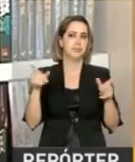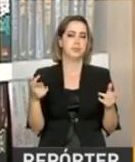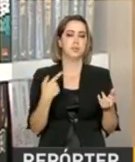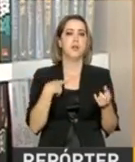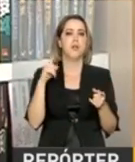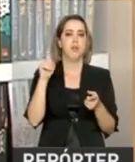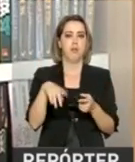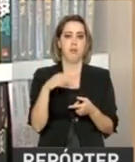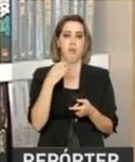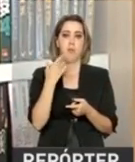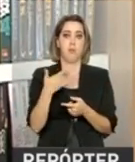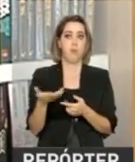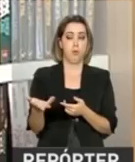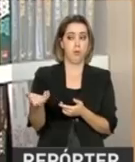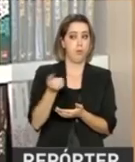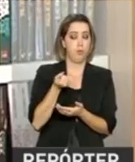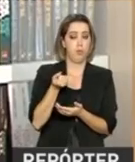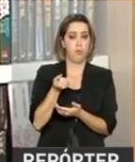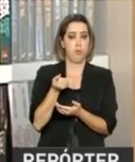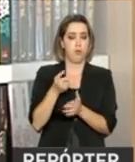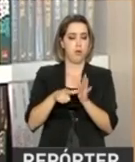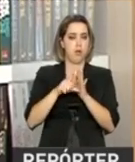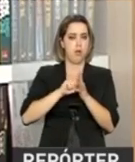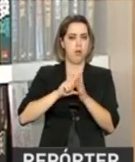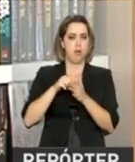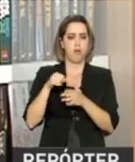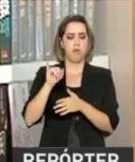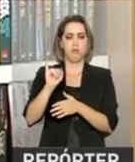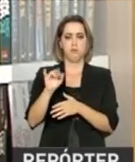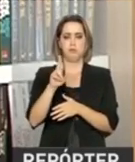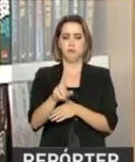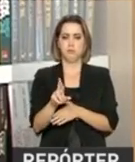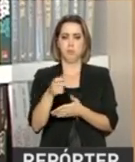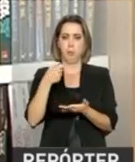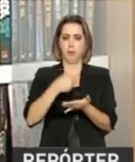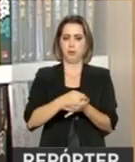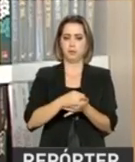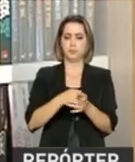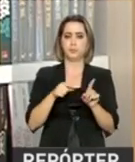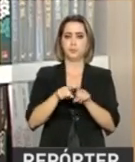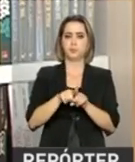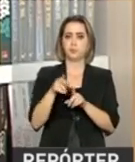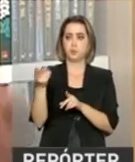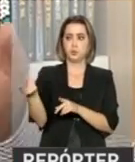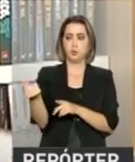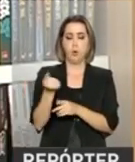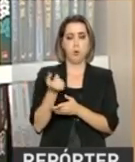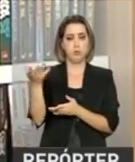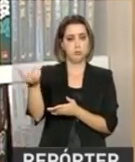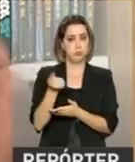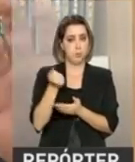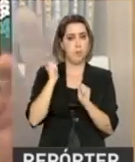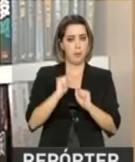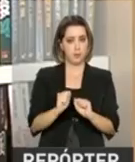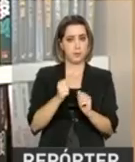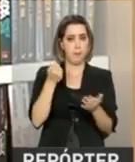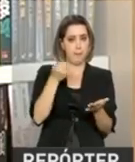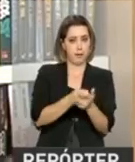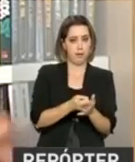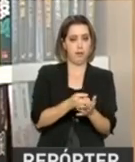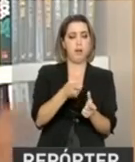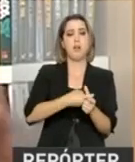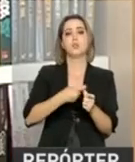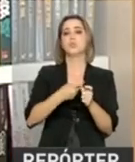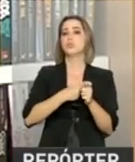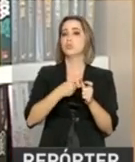bem interessante que ele faça a antecipação deste imposto de renda e com este recurso faça a liquidação do